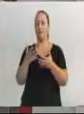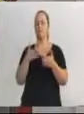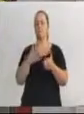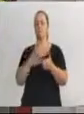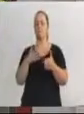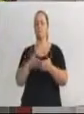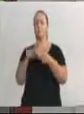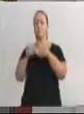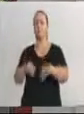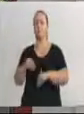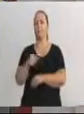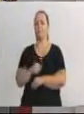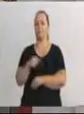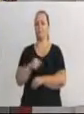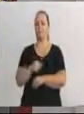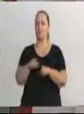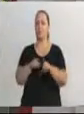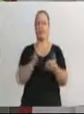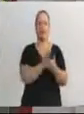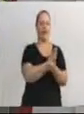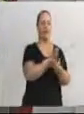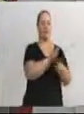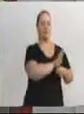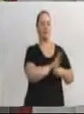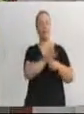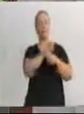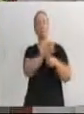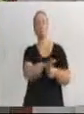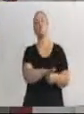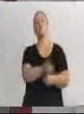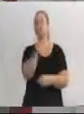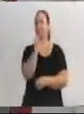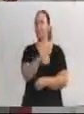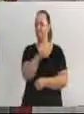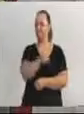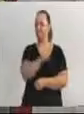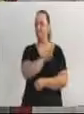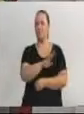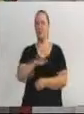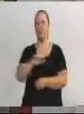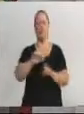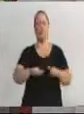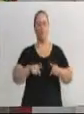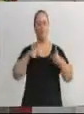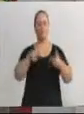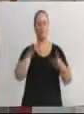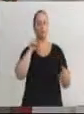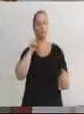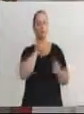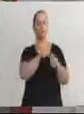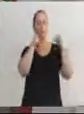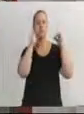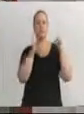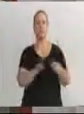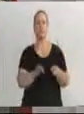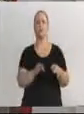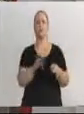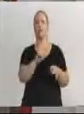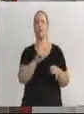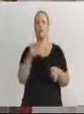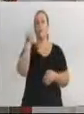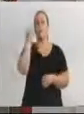vereador fábio filho e colaborado para que a nossa cidade possa ter as ações objetivas no sentido de poder ter atendidas as reivindicações